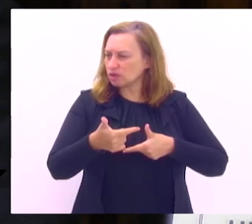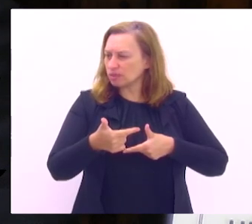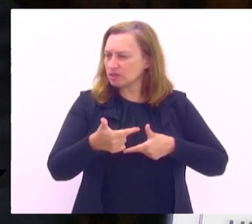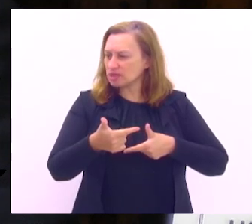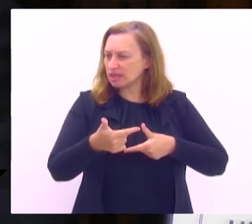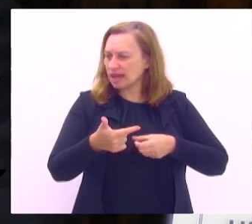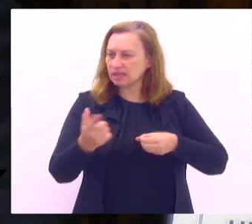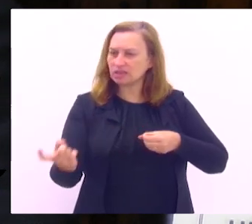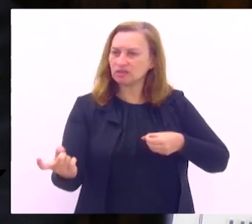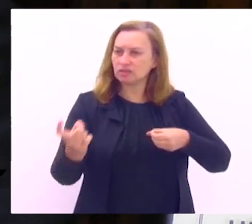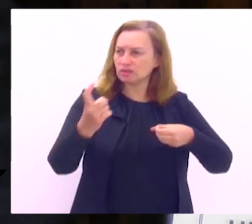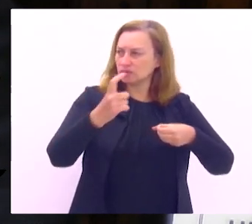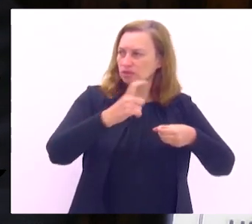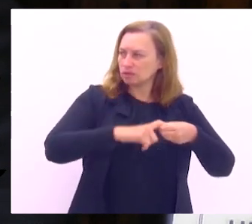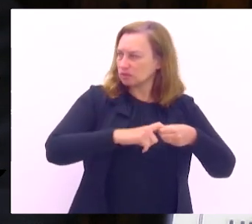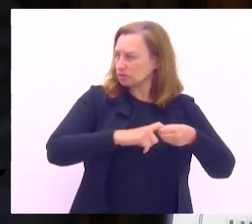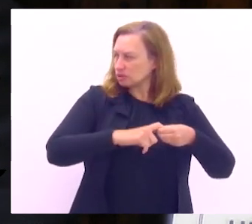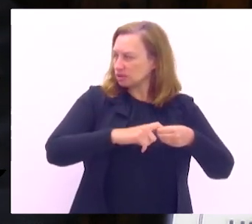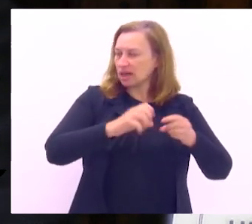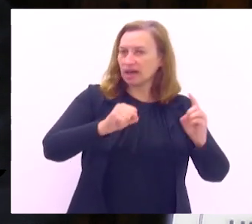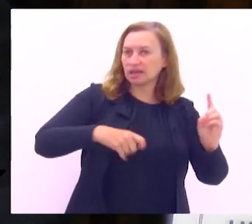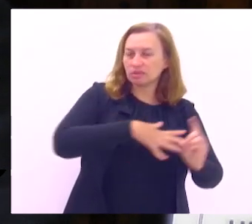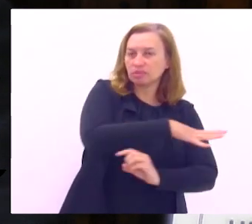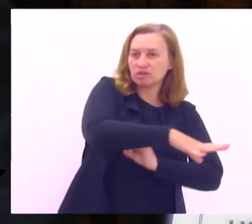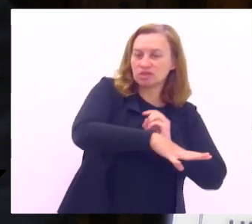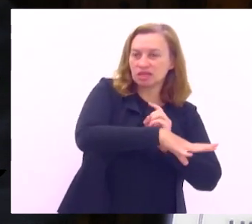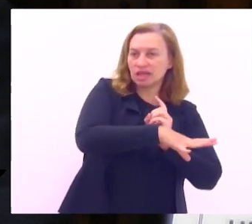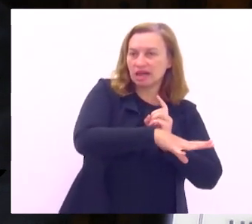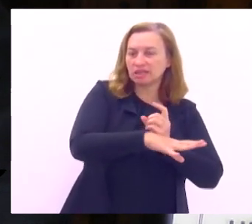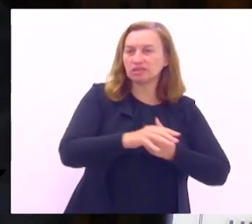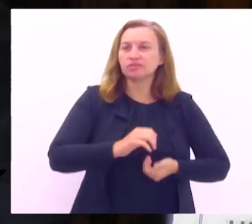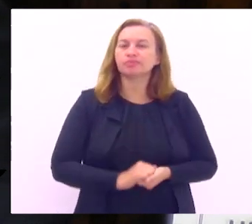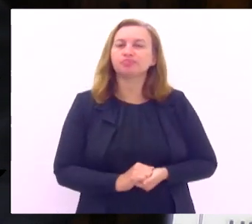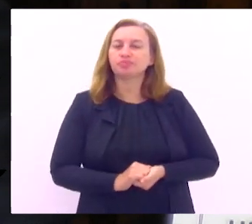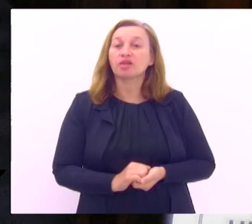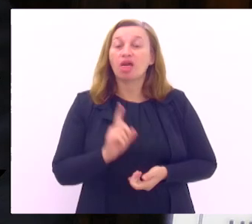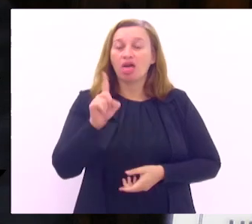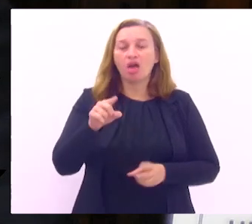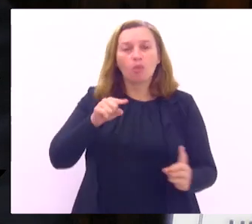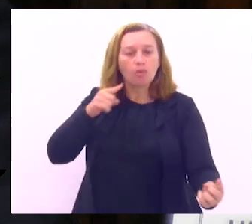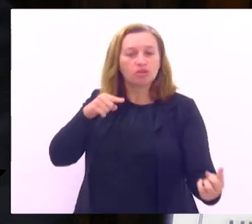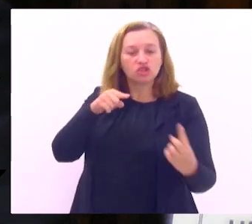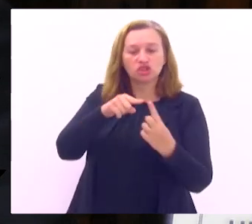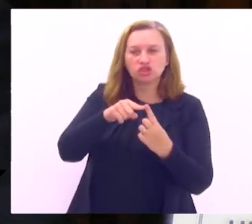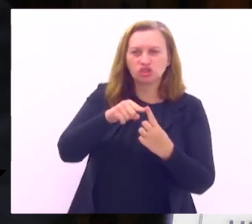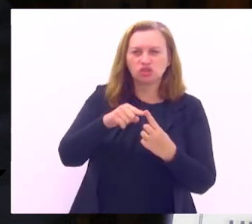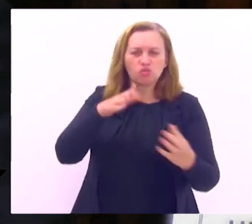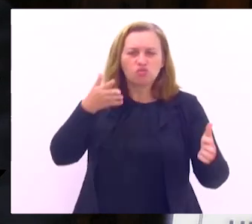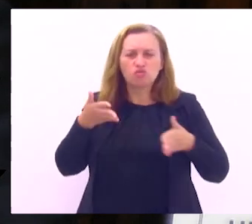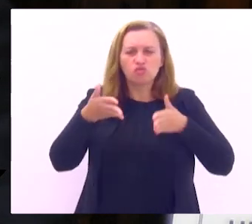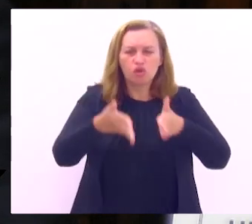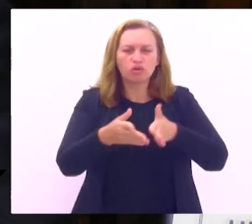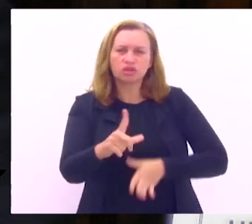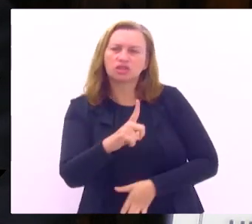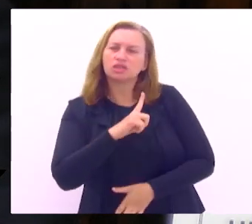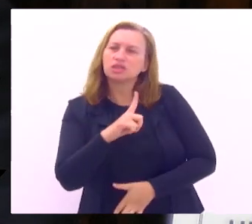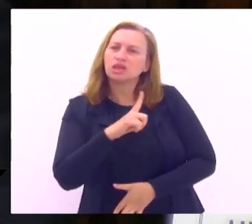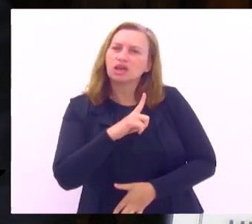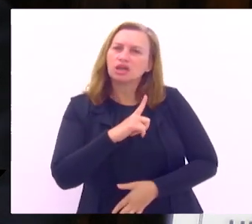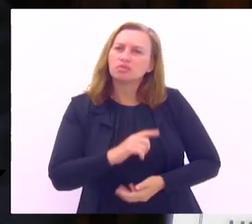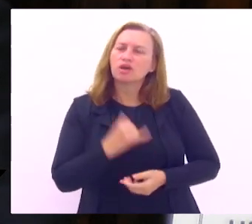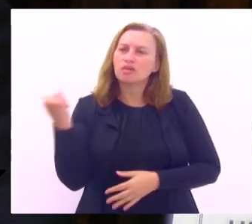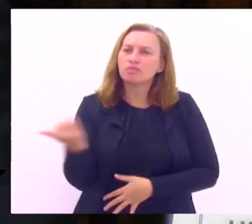apenados no Degase. Então, esse, assim, é um dos objetivos, um dos focos que nós temos,